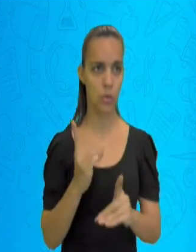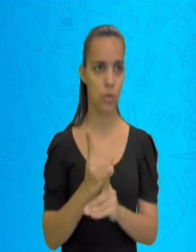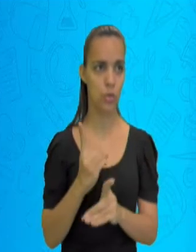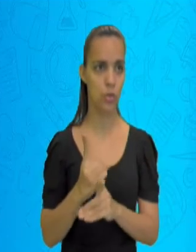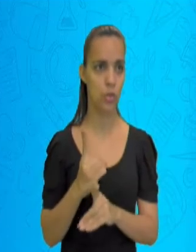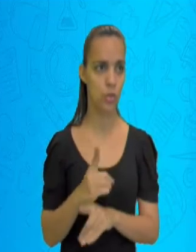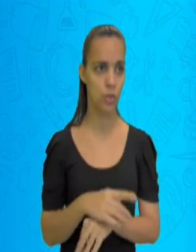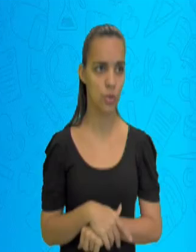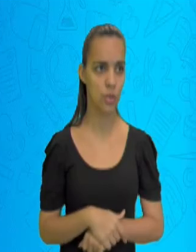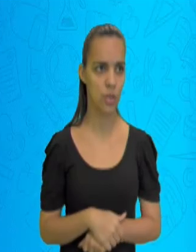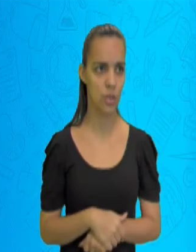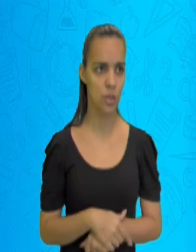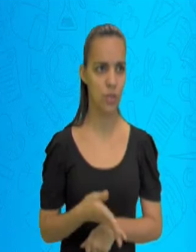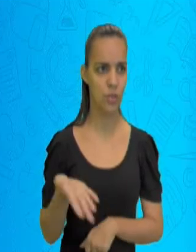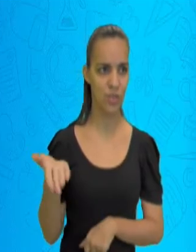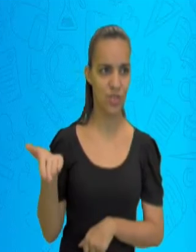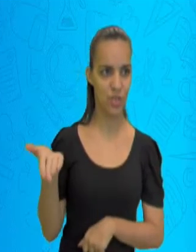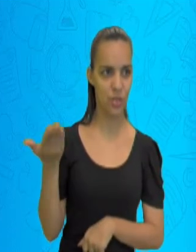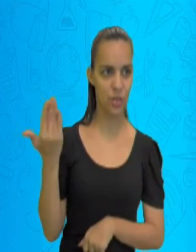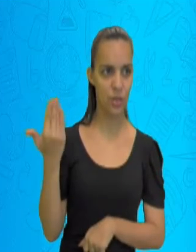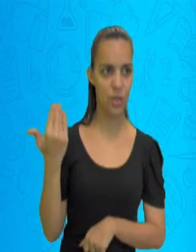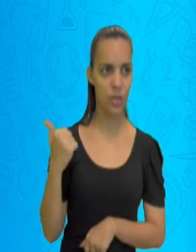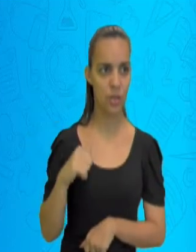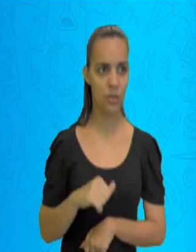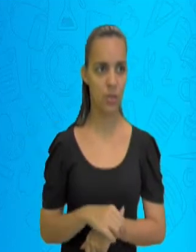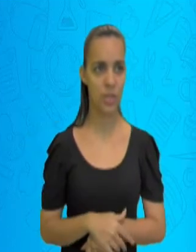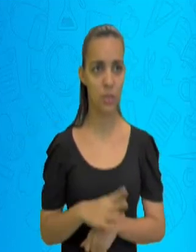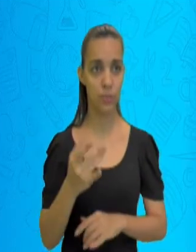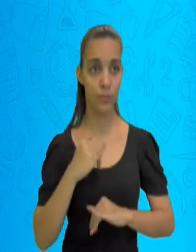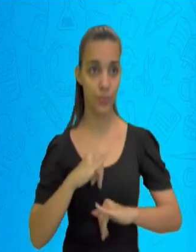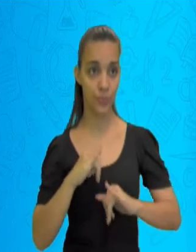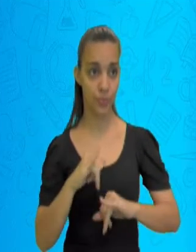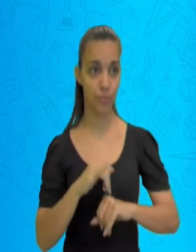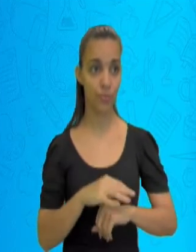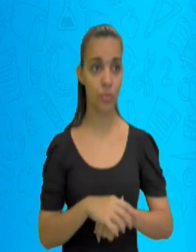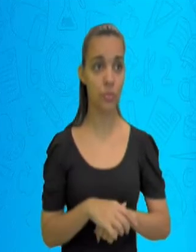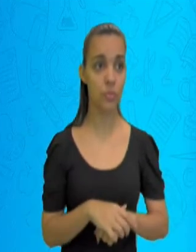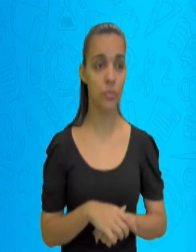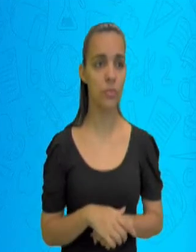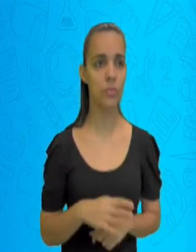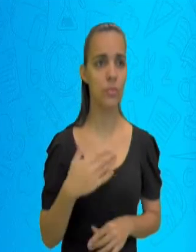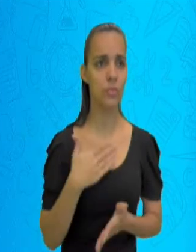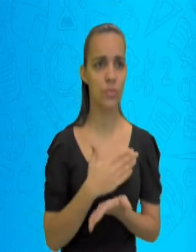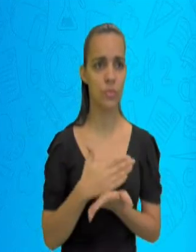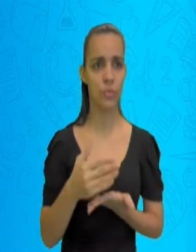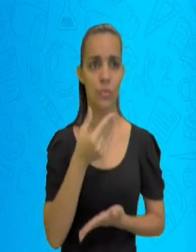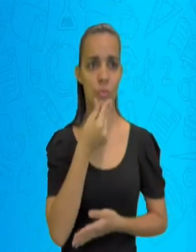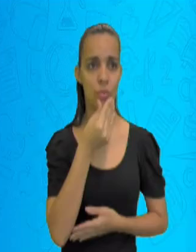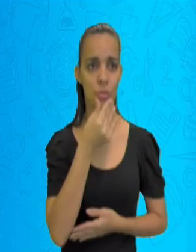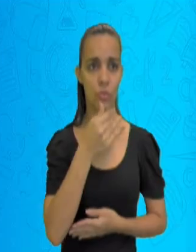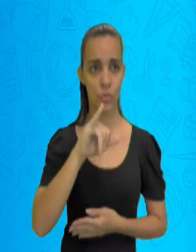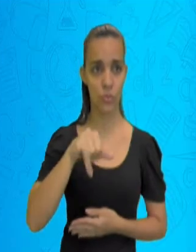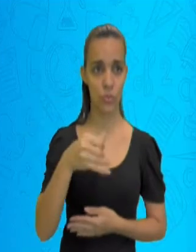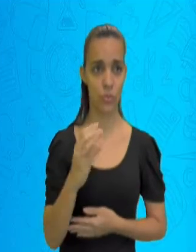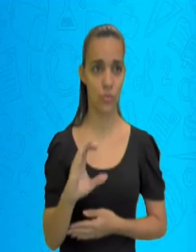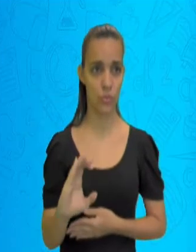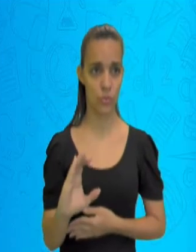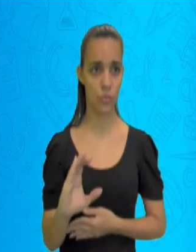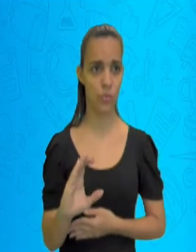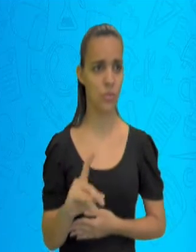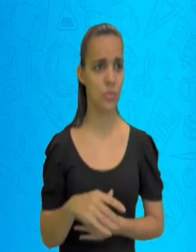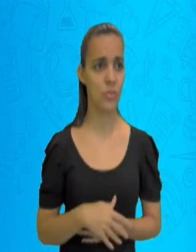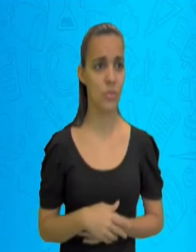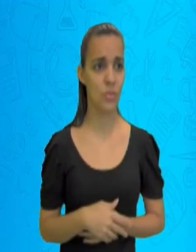Ainda antes, Rutherford utilizou uma outra informação do Chadwick. O que o